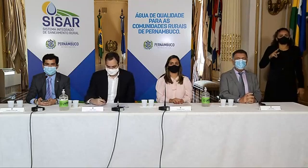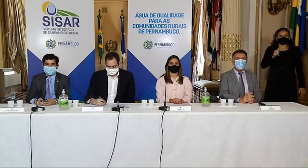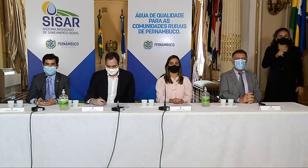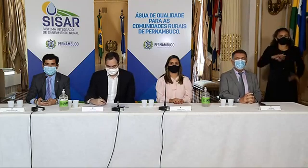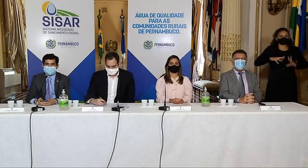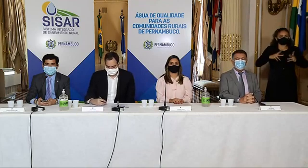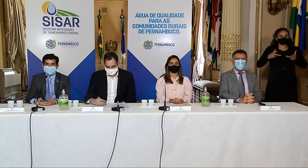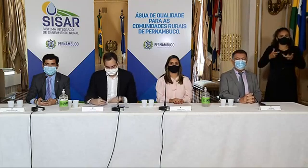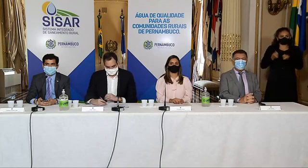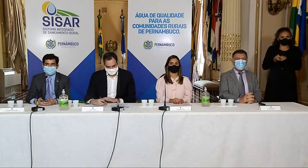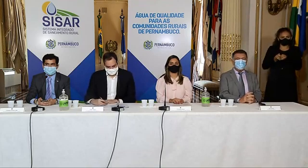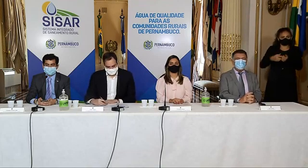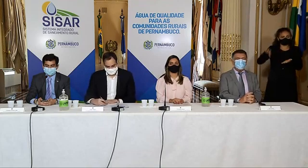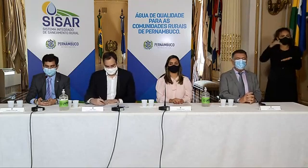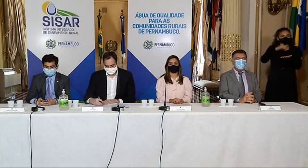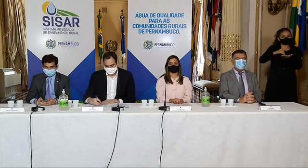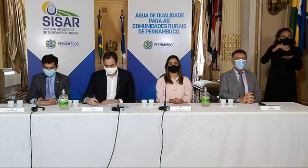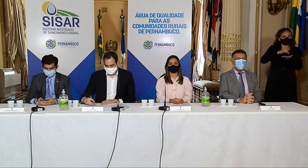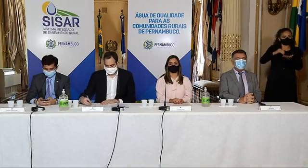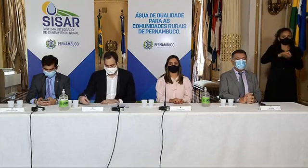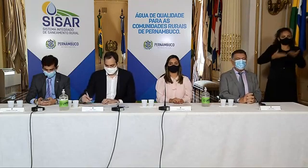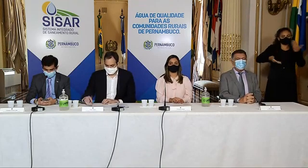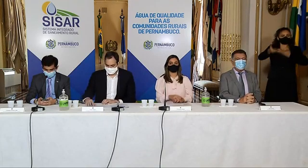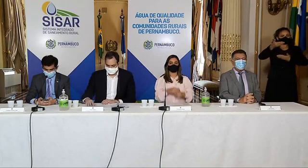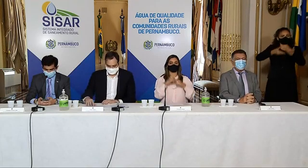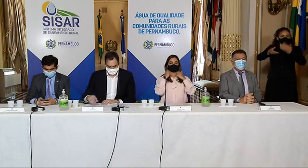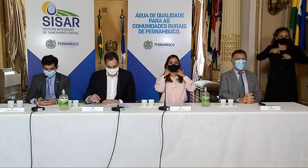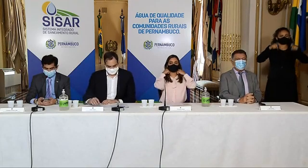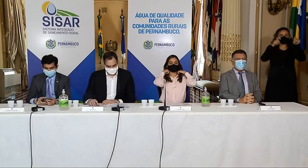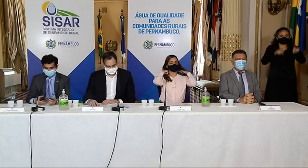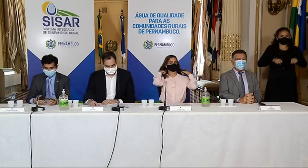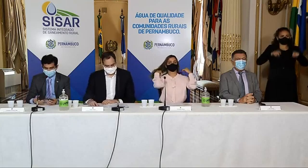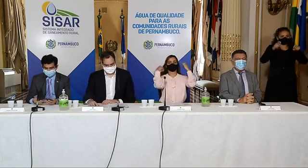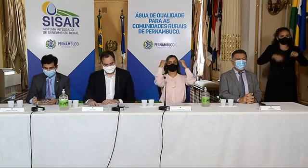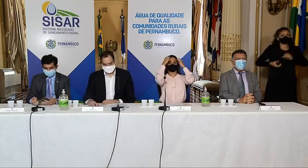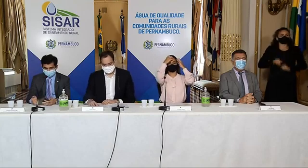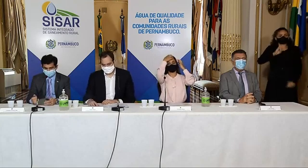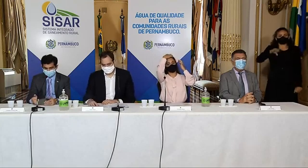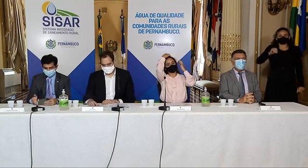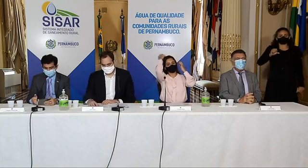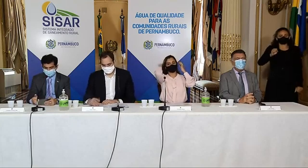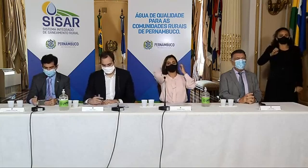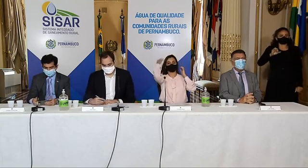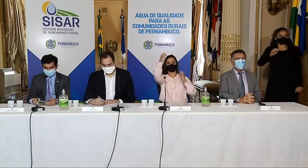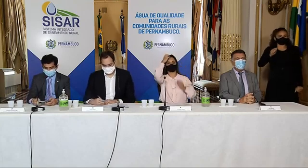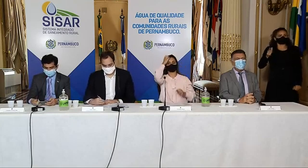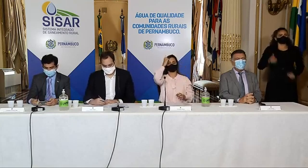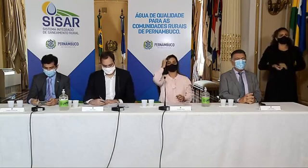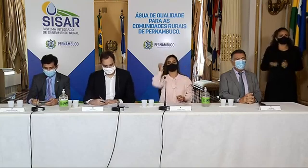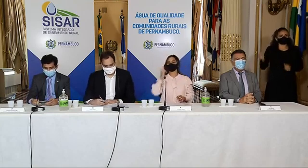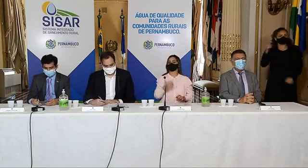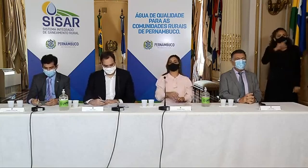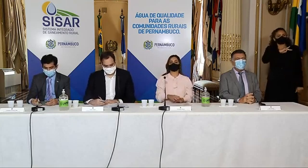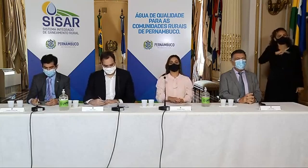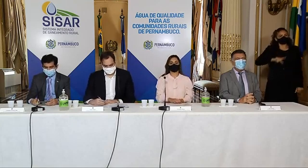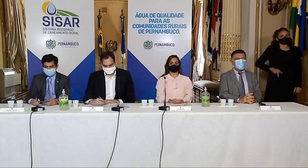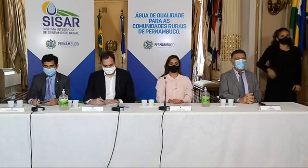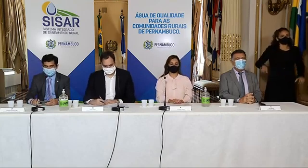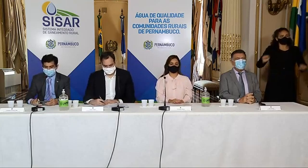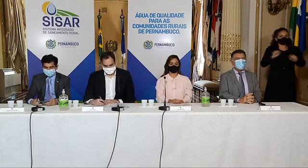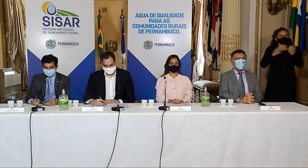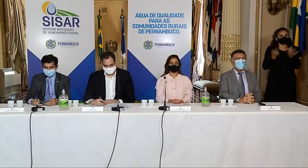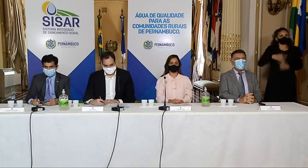Claudiano Martins Filho secretário de Desenvolvimento Agrário do senhor José patriota a presidente da associação